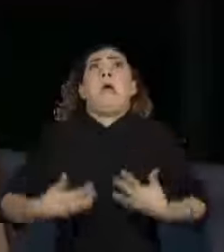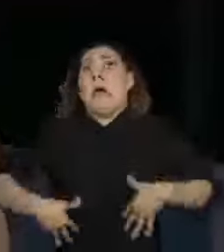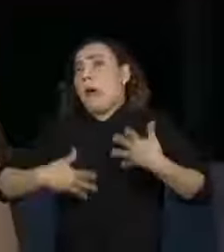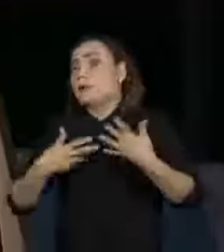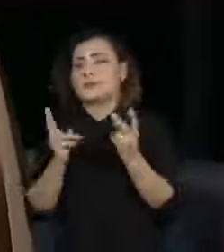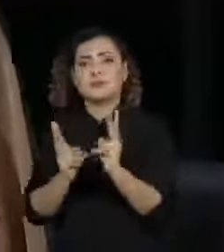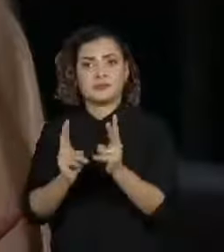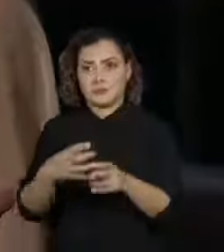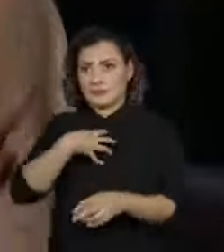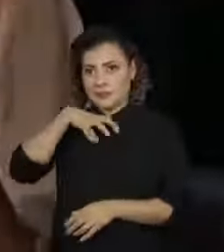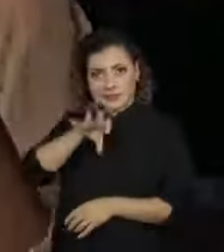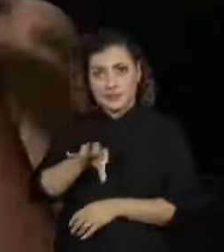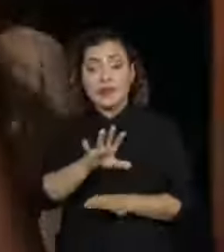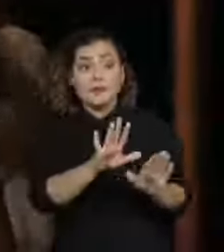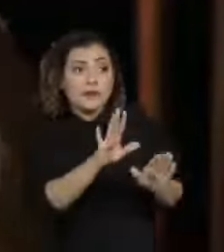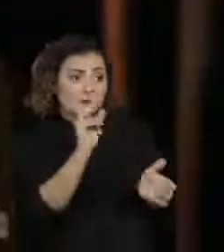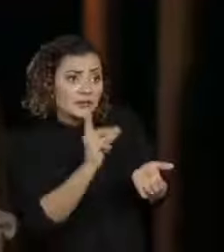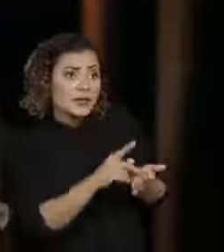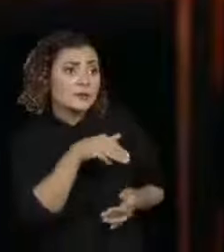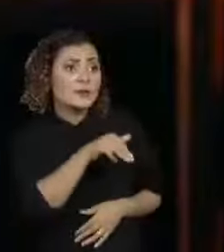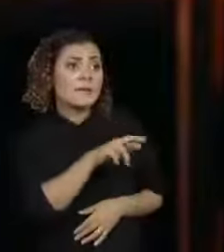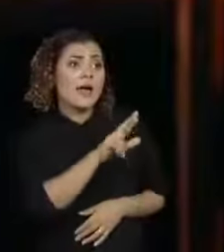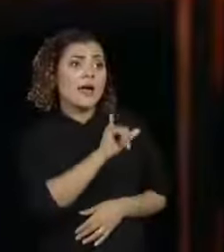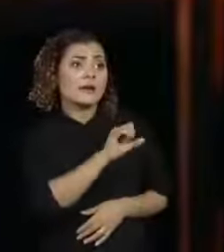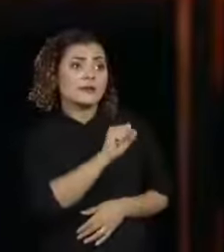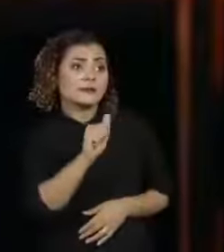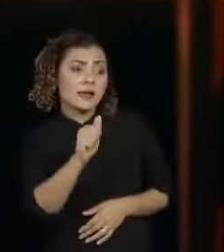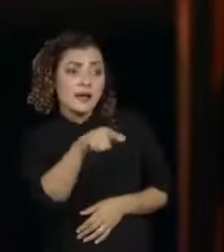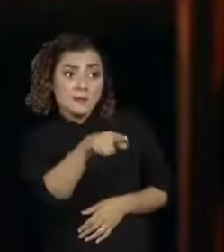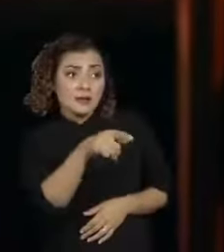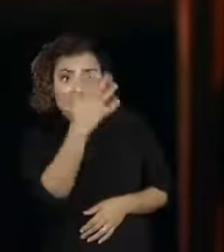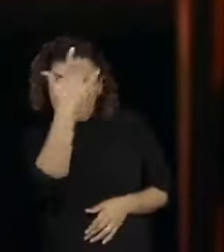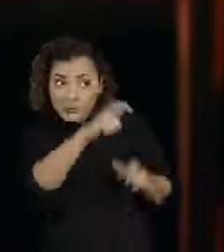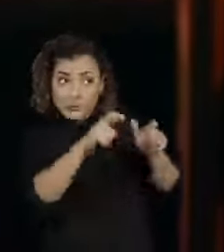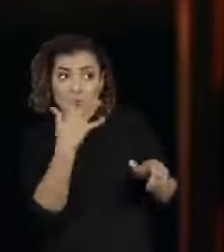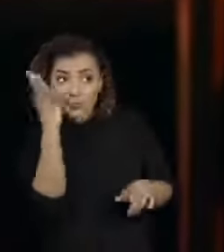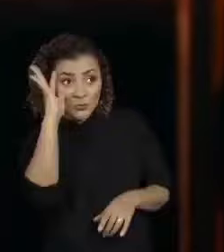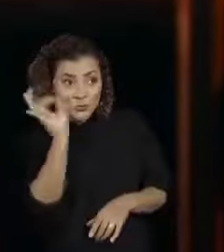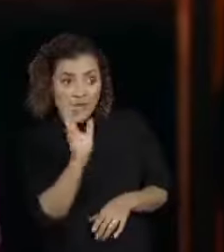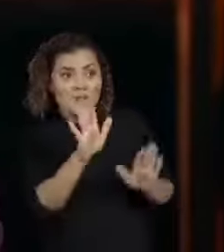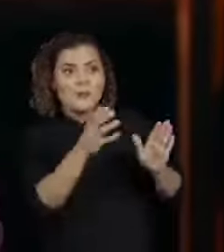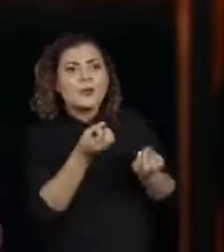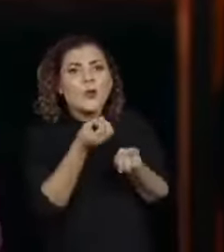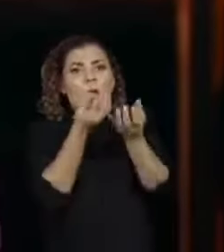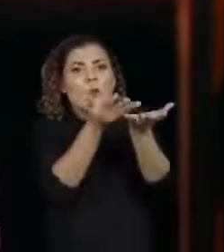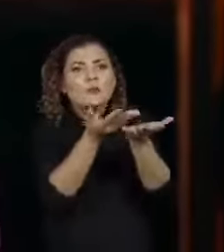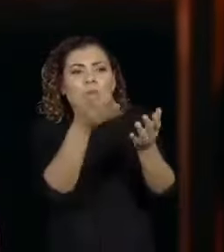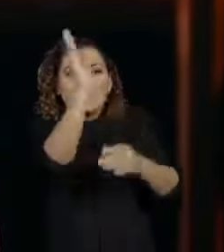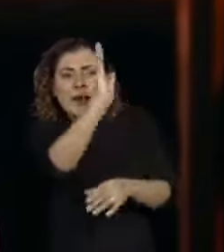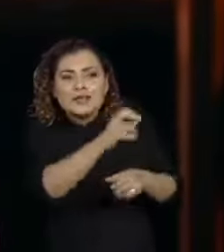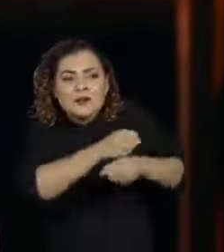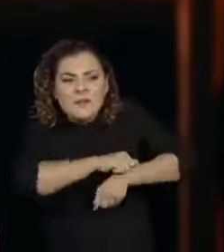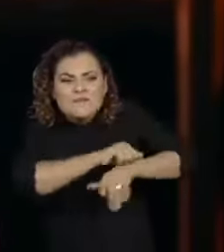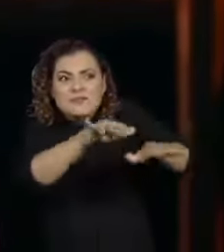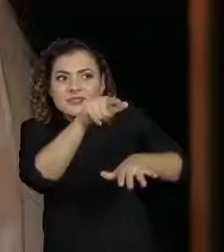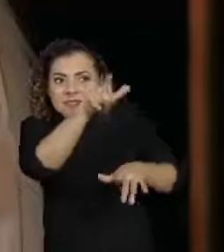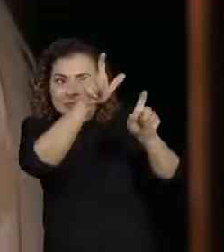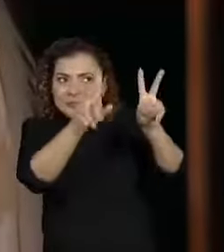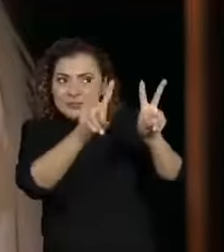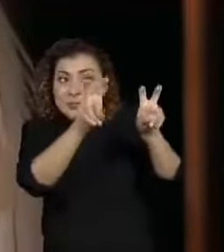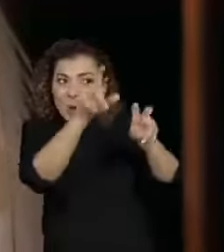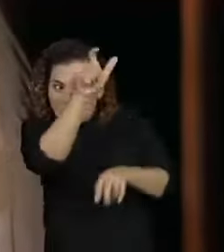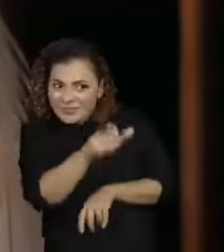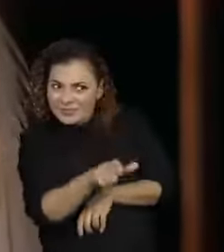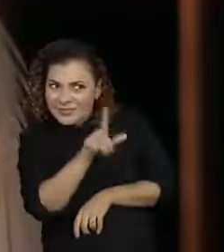é aliás o Marisa muita gente não sabe mas eu tenho aqui a missão de revelar para o Brasil coisas sobre